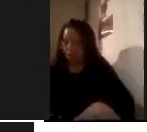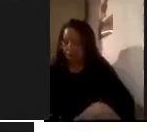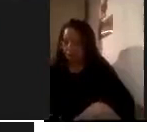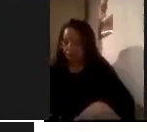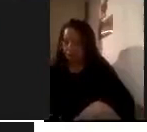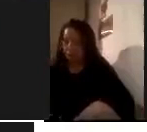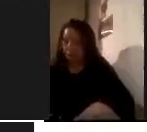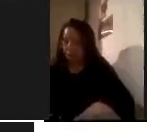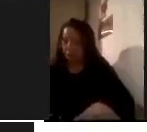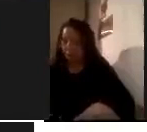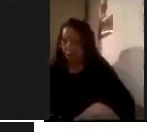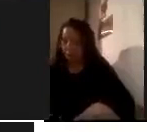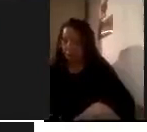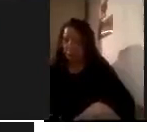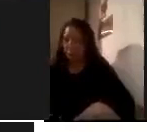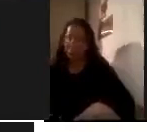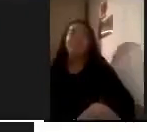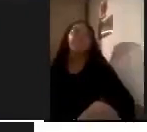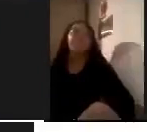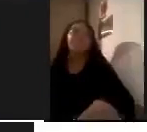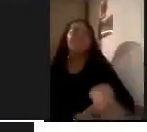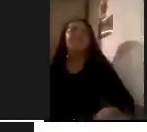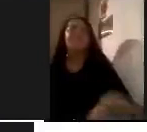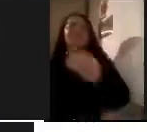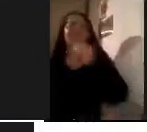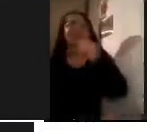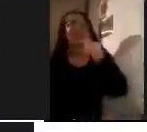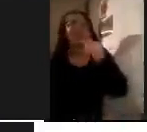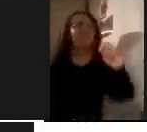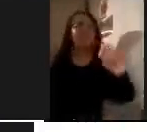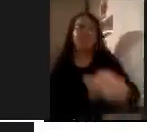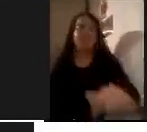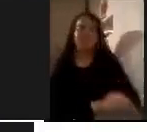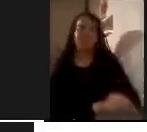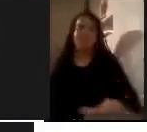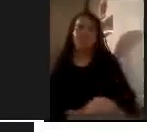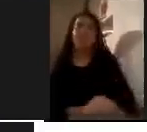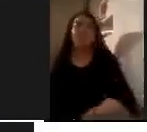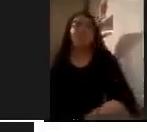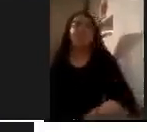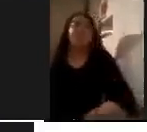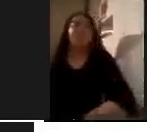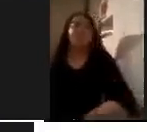Imagina a Larissa alimentando um bebê agora. Ela estaria alimentando de forma adequada ou inadequada esse bebê?